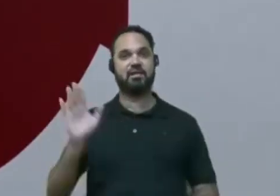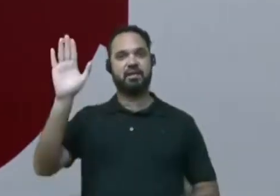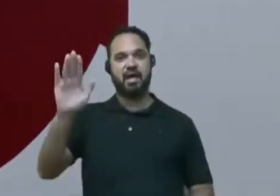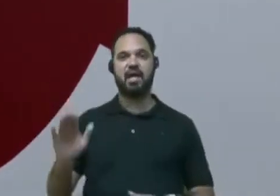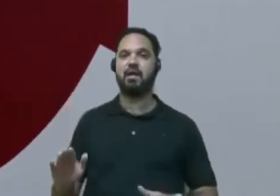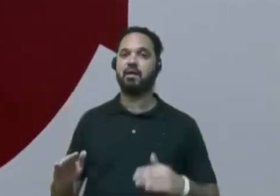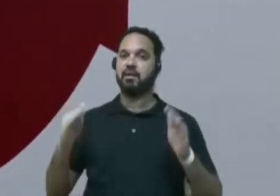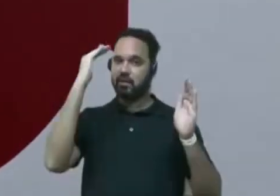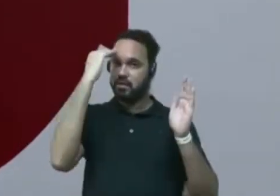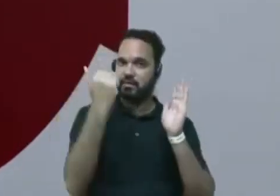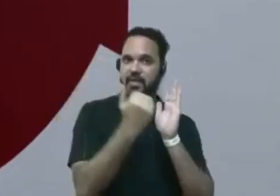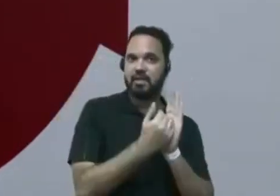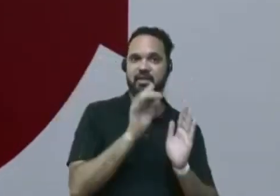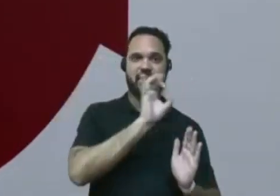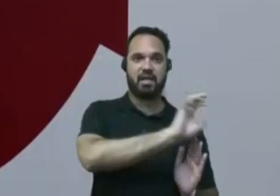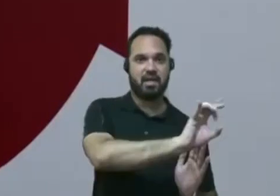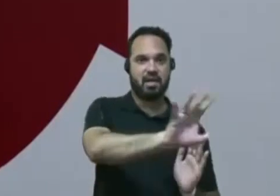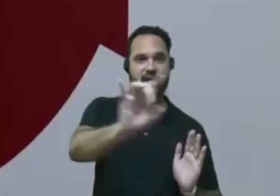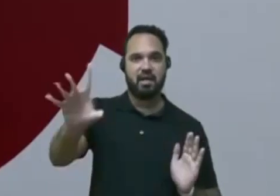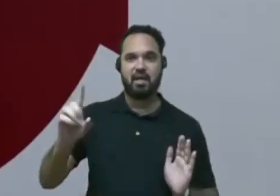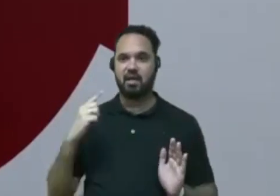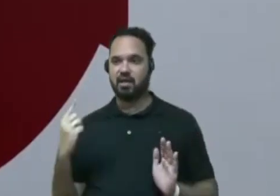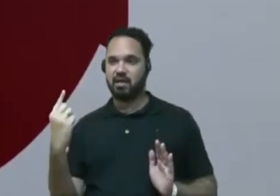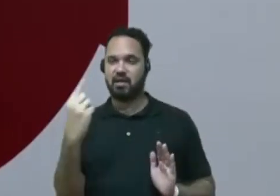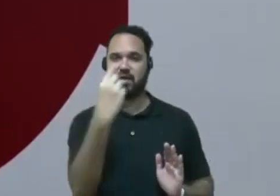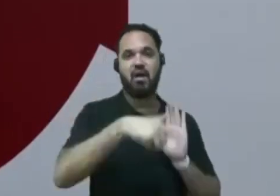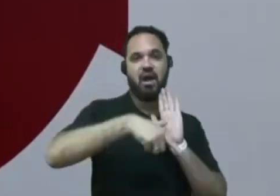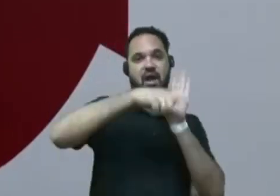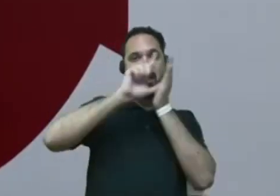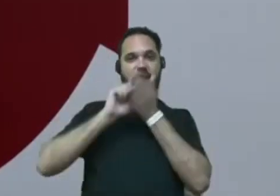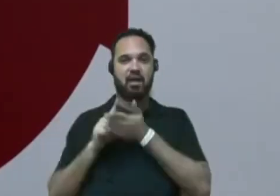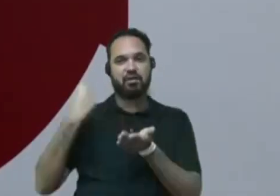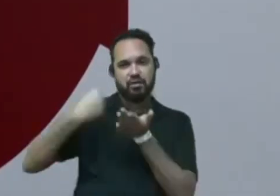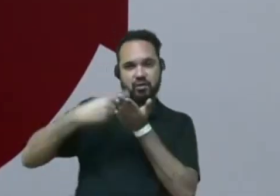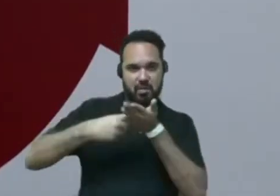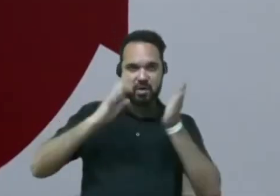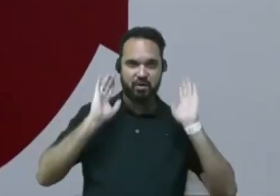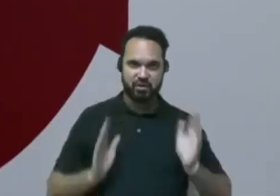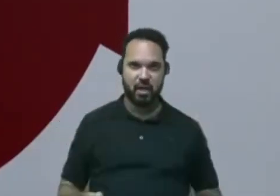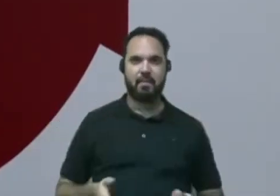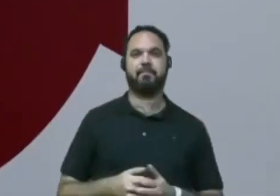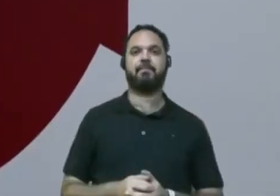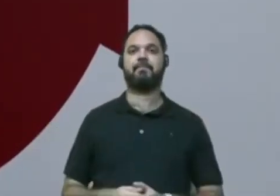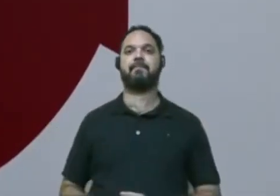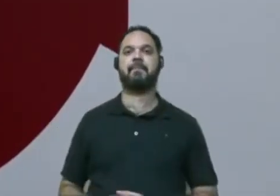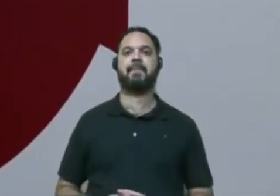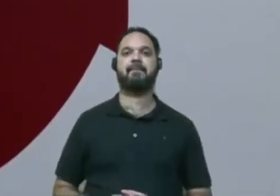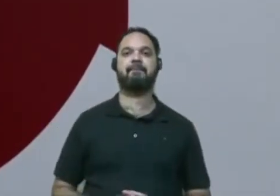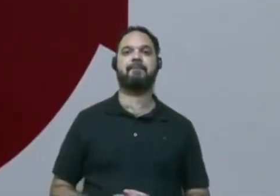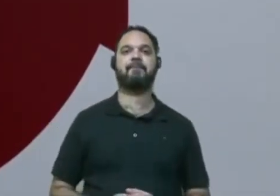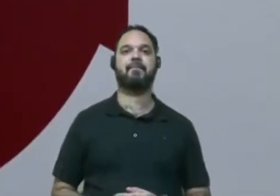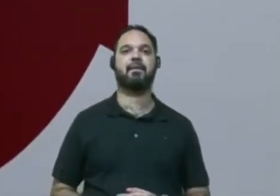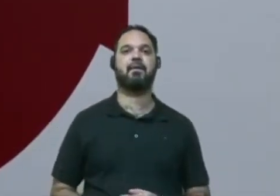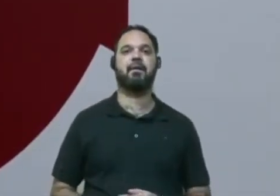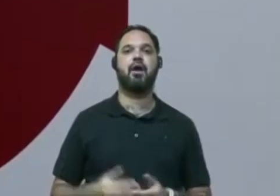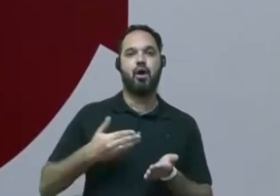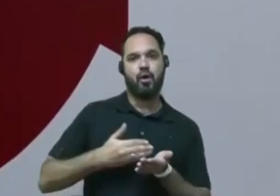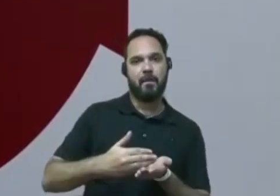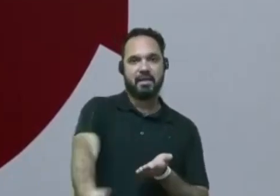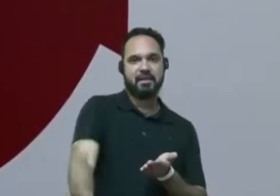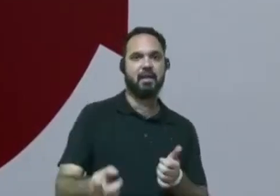obedecendo aqui a nossa ordem estabelecida na bancada que foi feita através de sorteio na reunião com os assessores dos candidatos